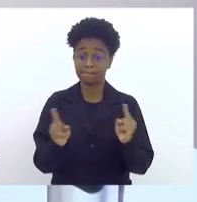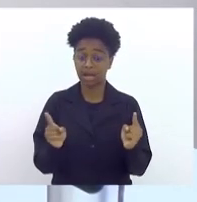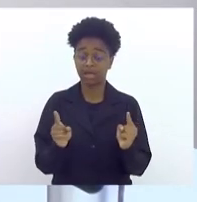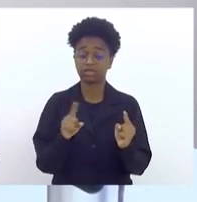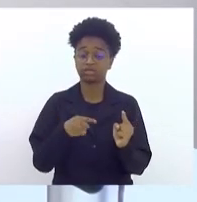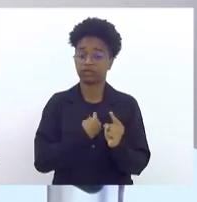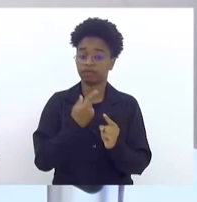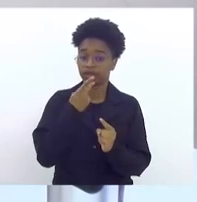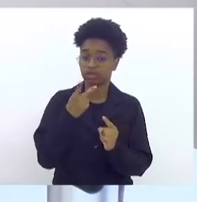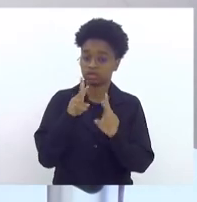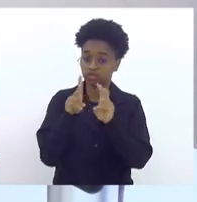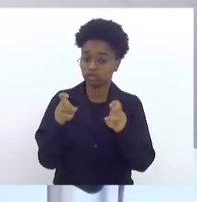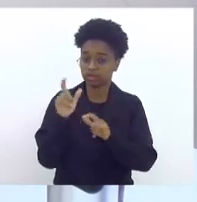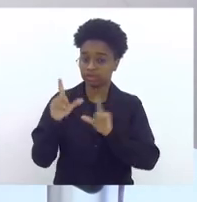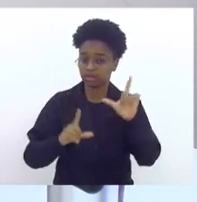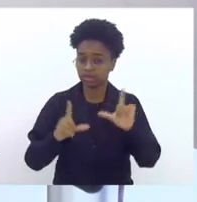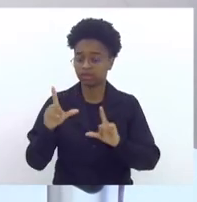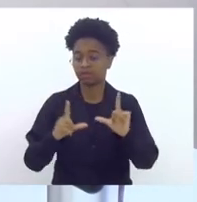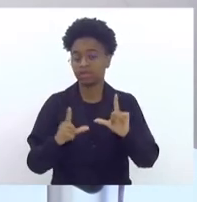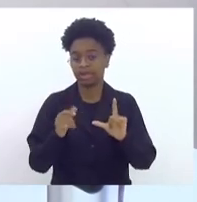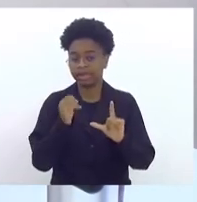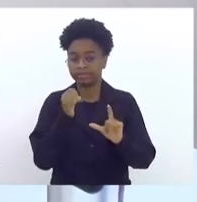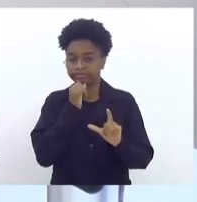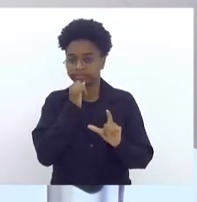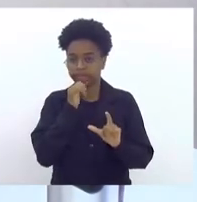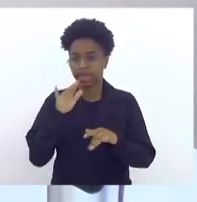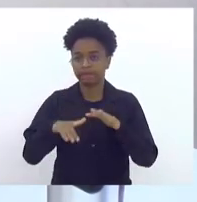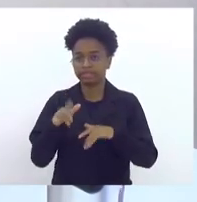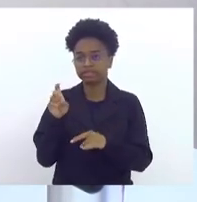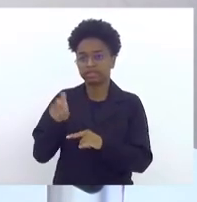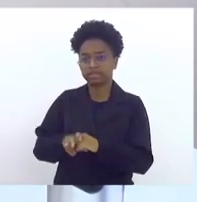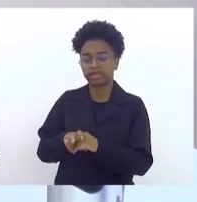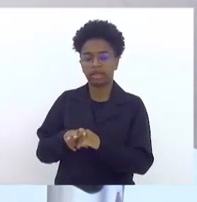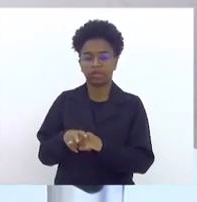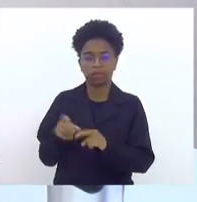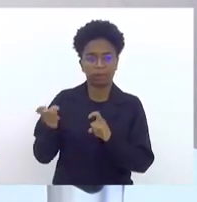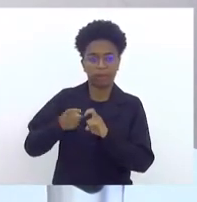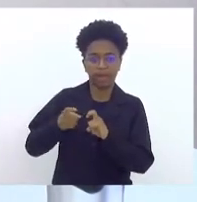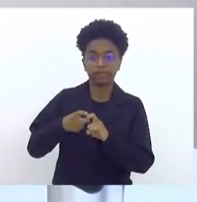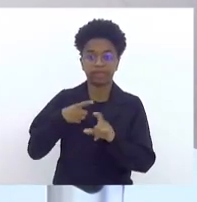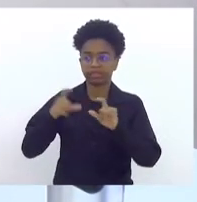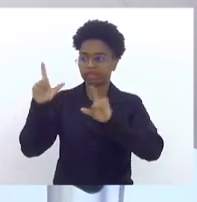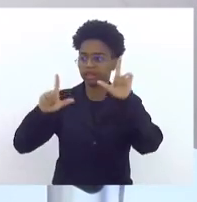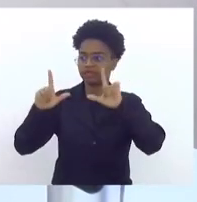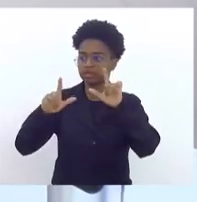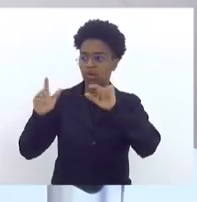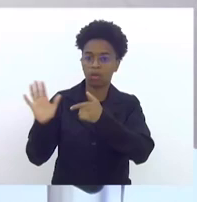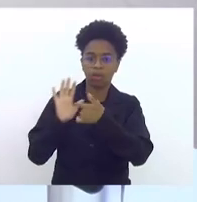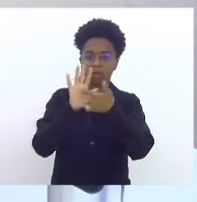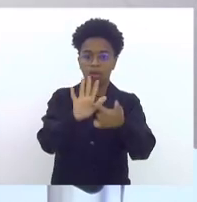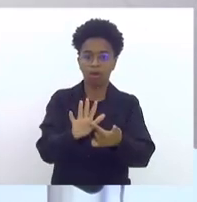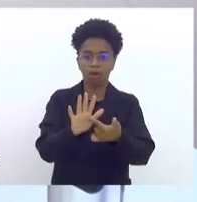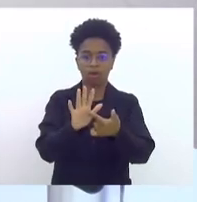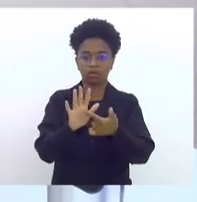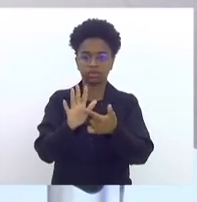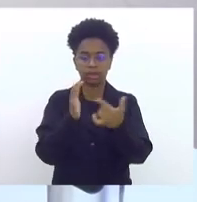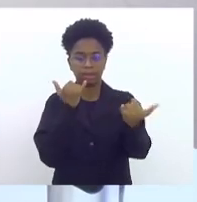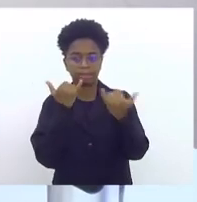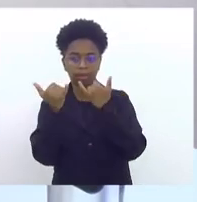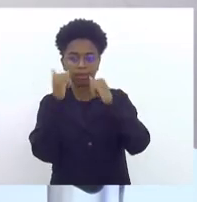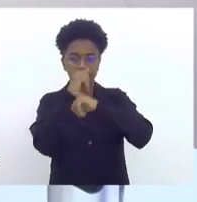eu a gente fala da TV quando até tá sentado no consultório seja logo que for tá lá na televisão é pá passa aquele aquele